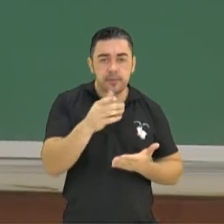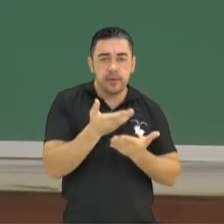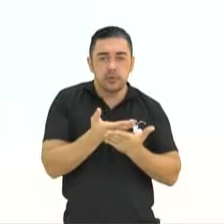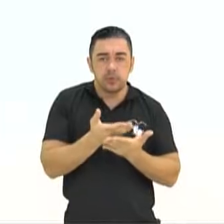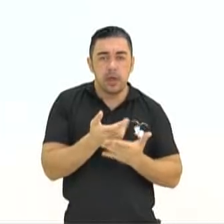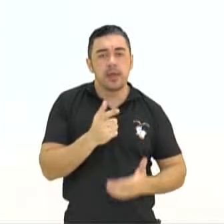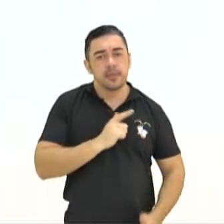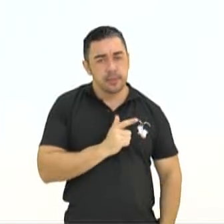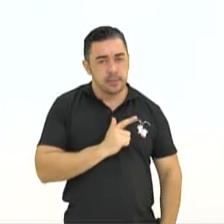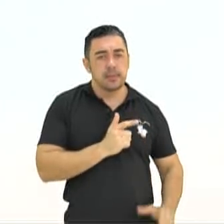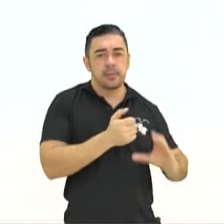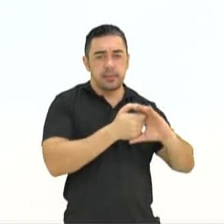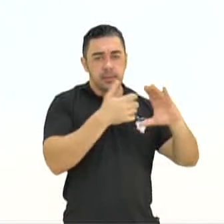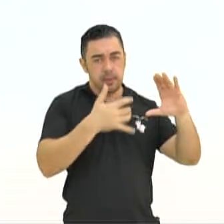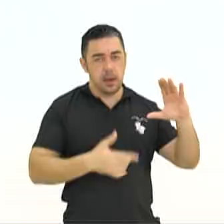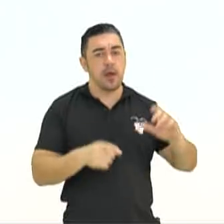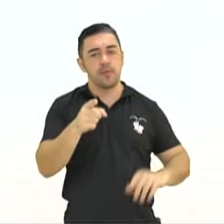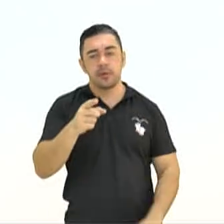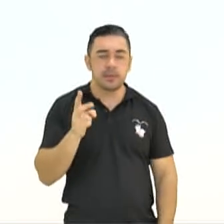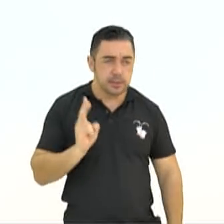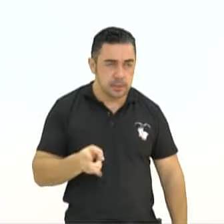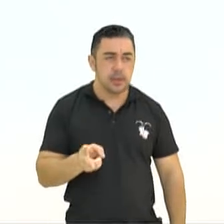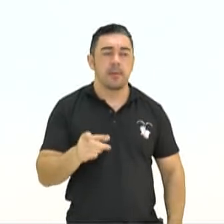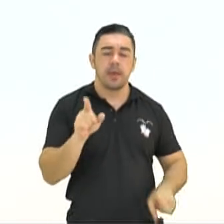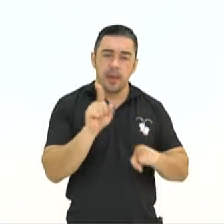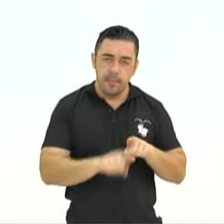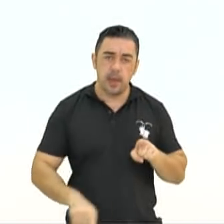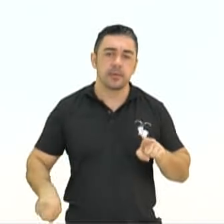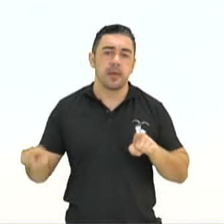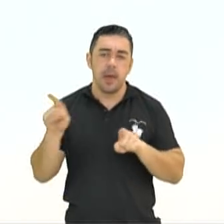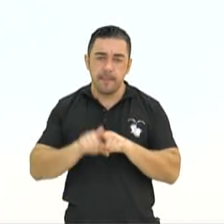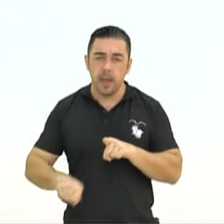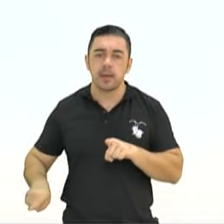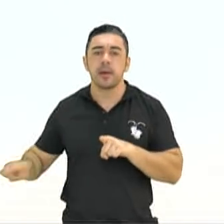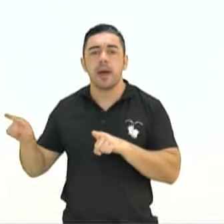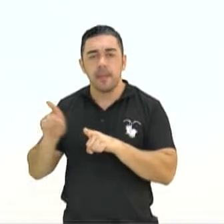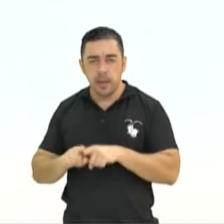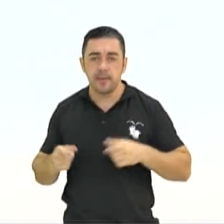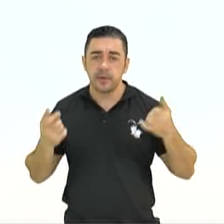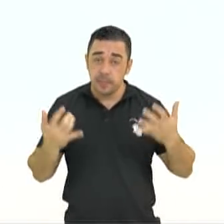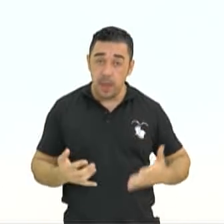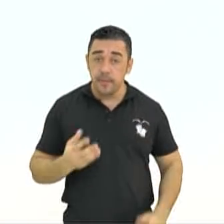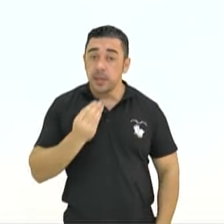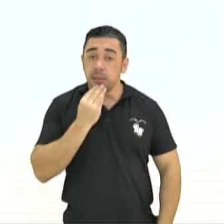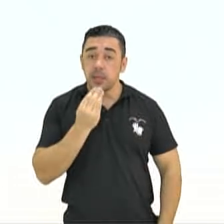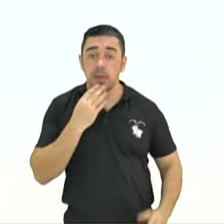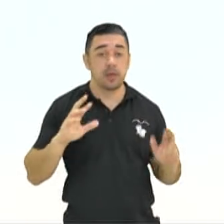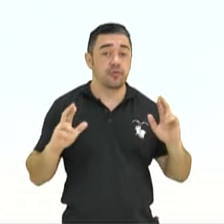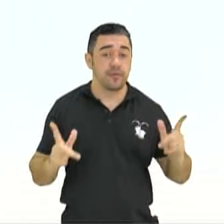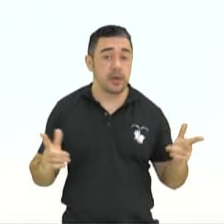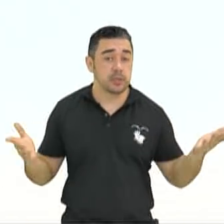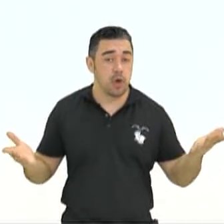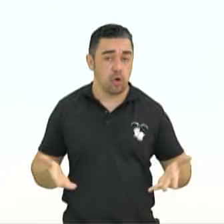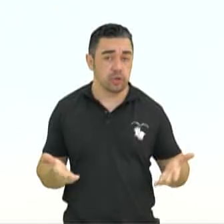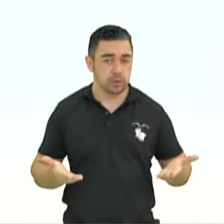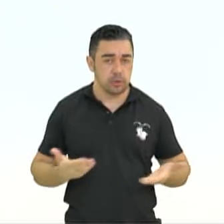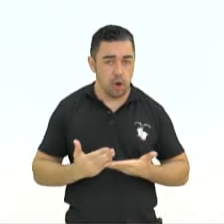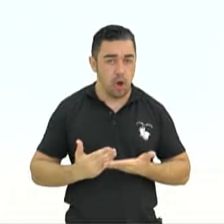tem algumas características que você sempre vai estar repetindo, sempre vai estar falando. E a gente vai tentar diferenciar algumas delas hoje já,